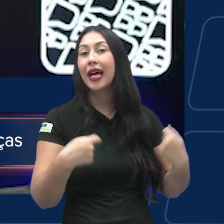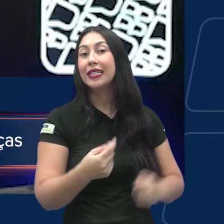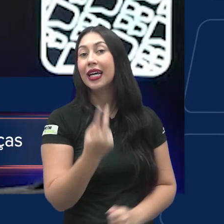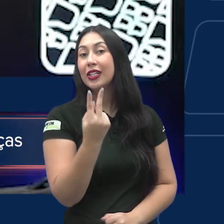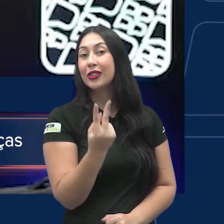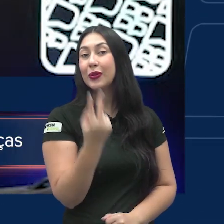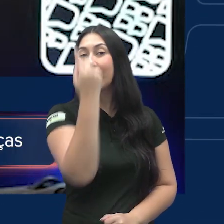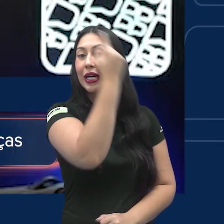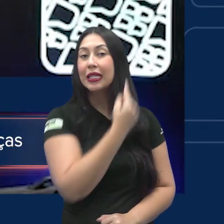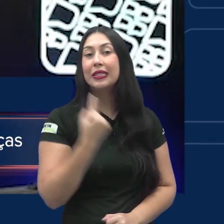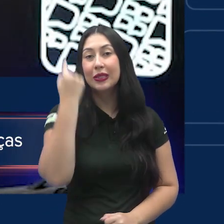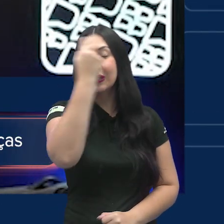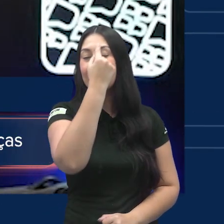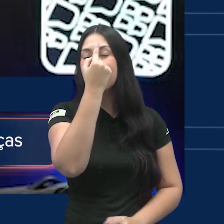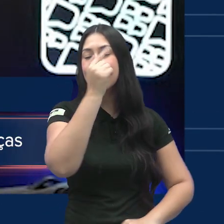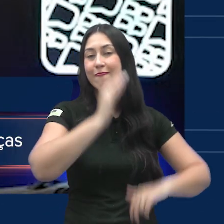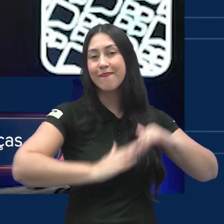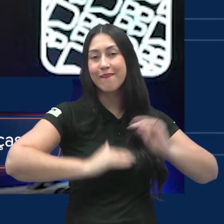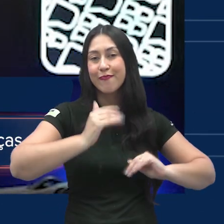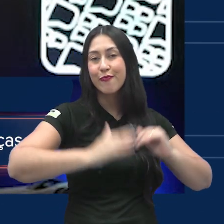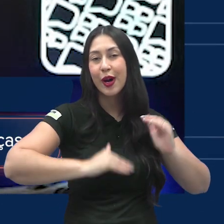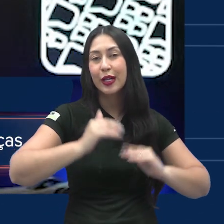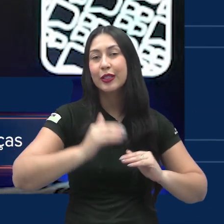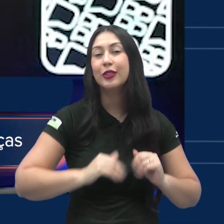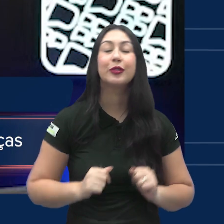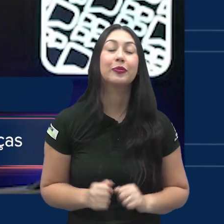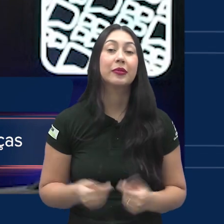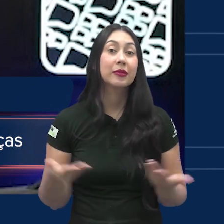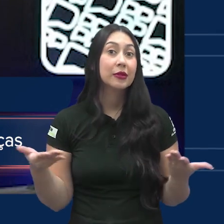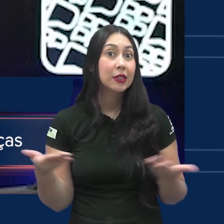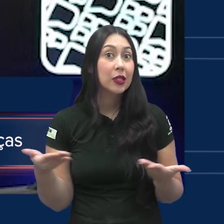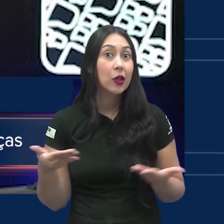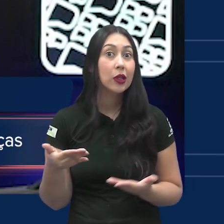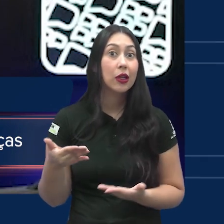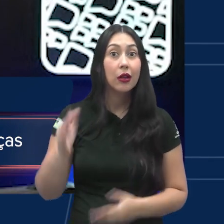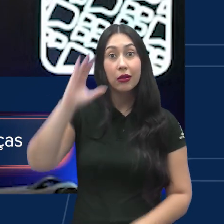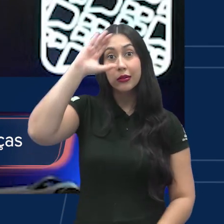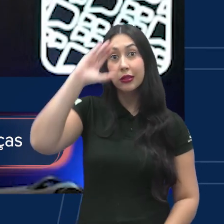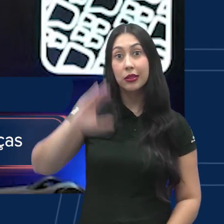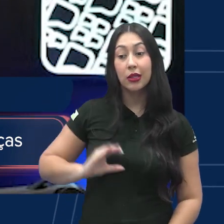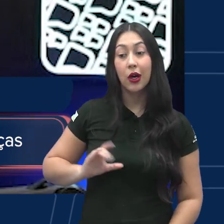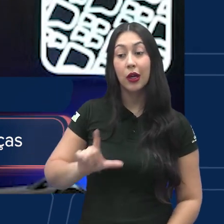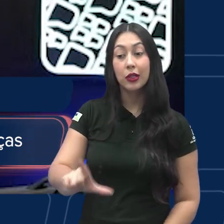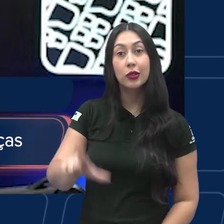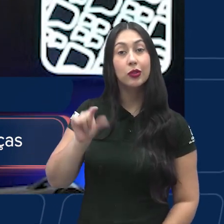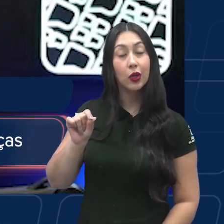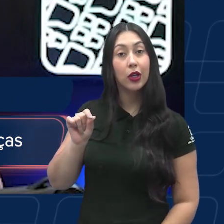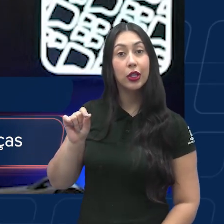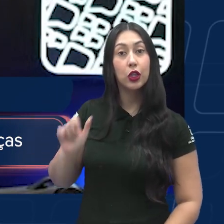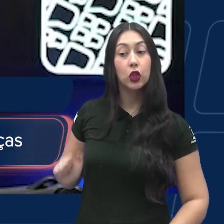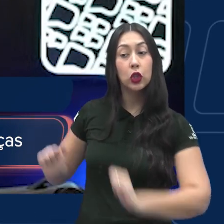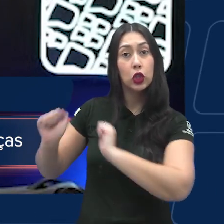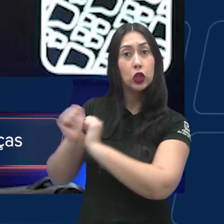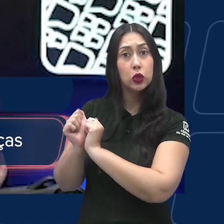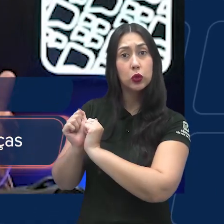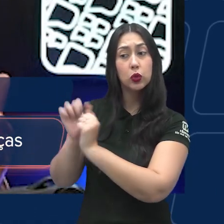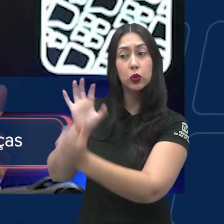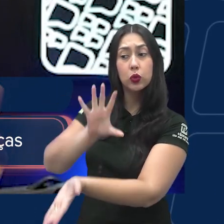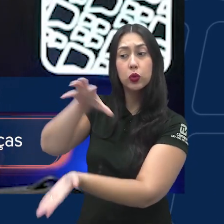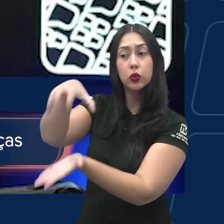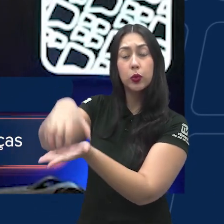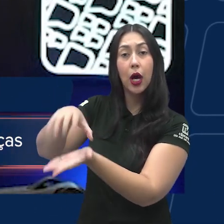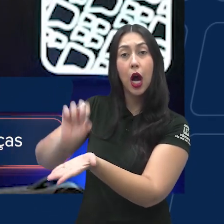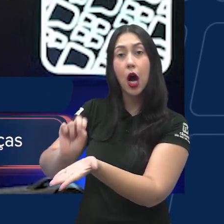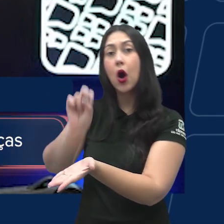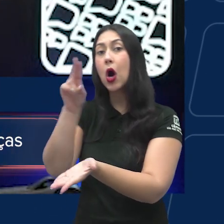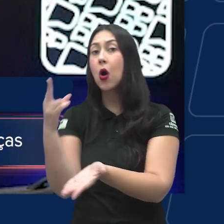2 horas práticas também. Lembrando que agora o cidadão opta entre fazer a aula junto a um instrutor